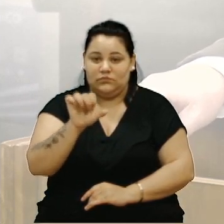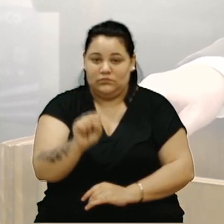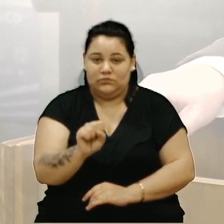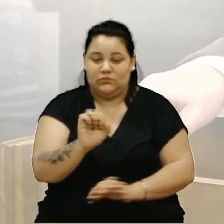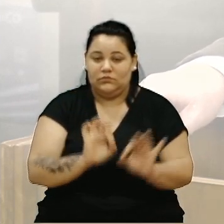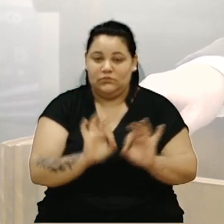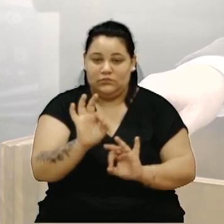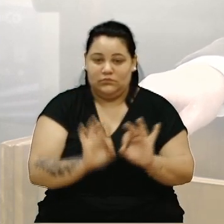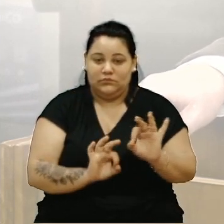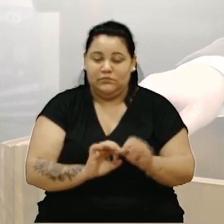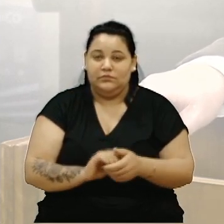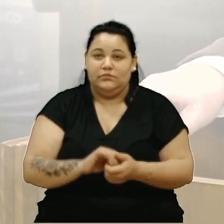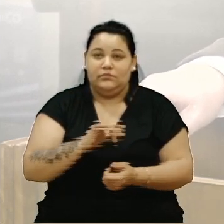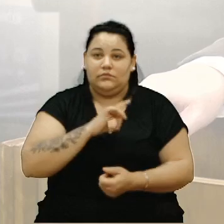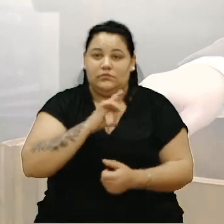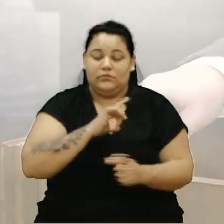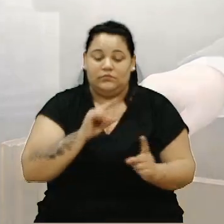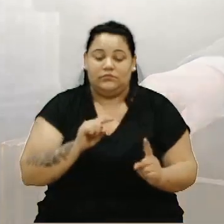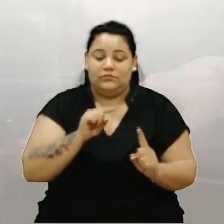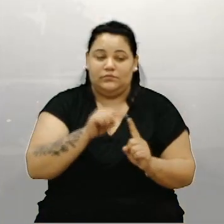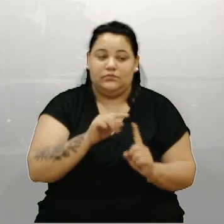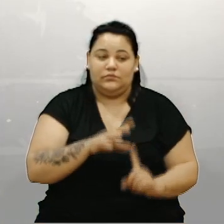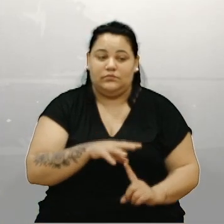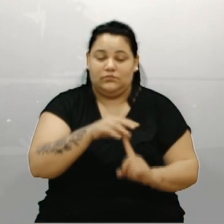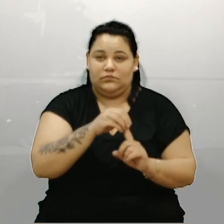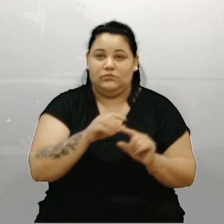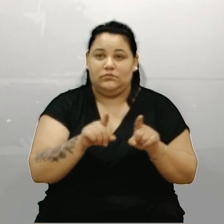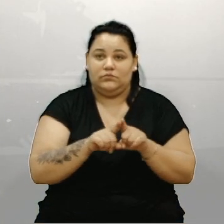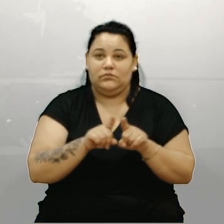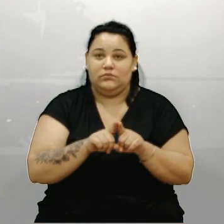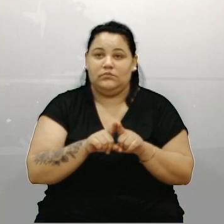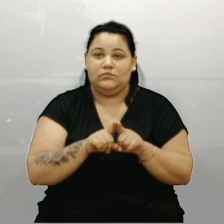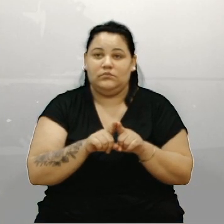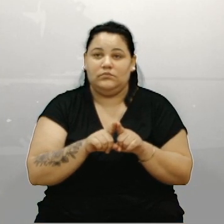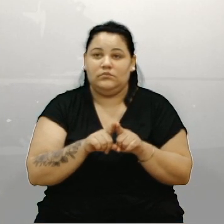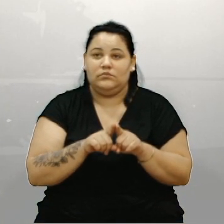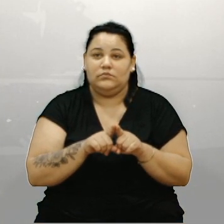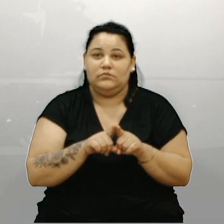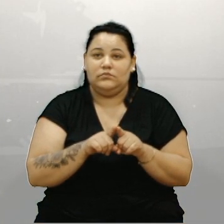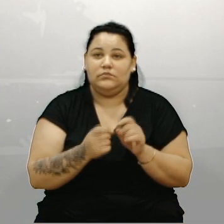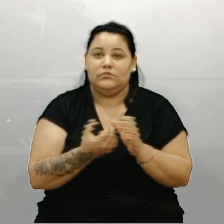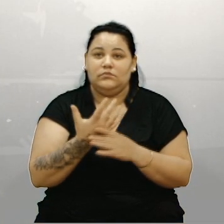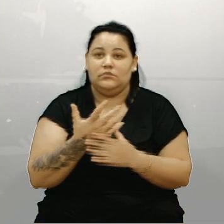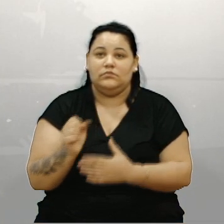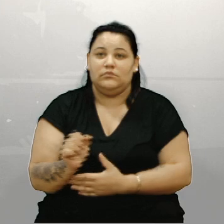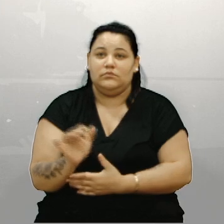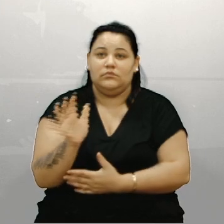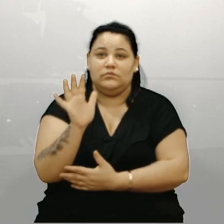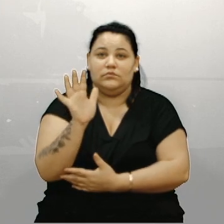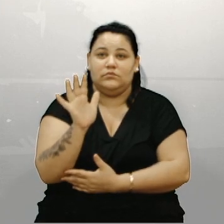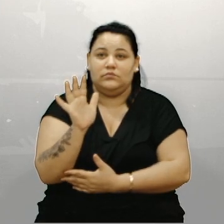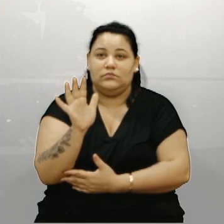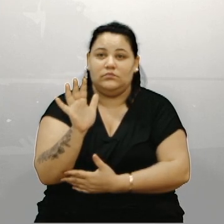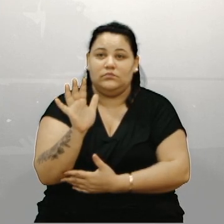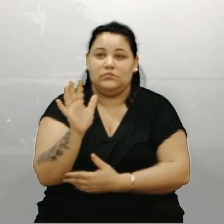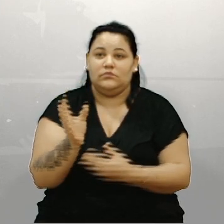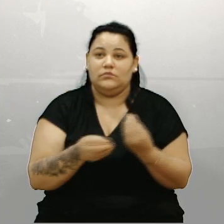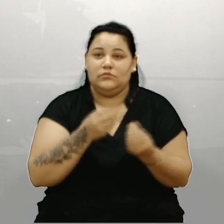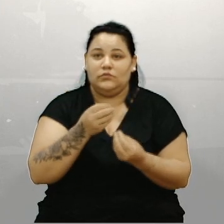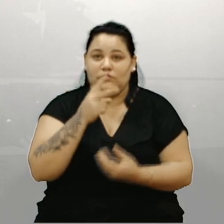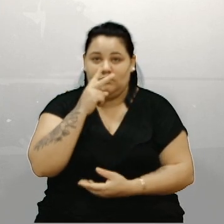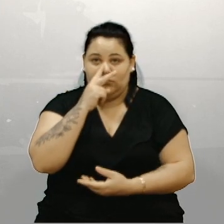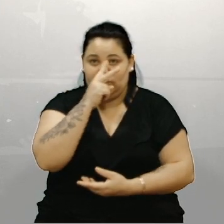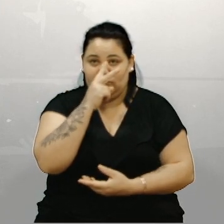como objetivo principal promover e valorizar, bem como fortalecer